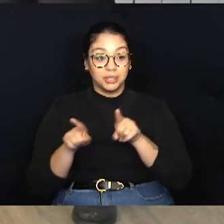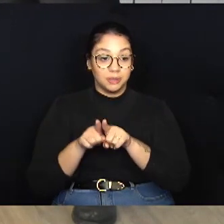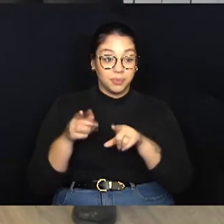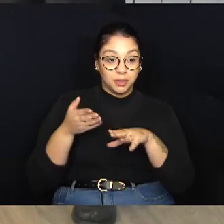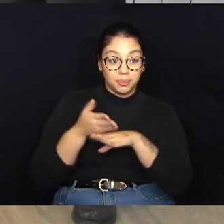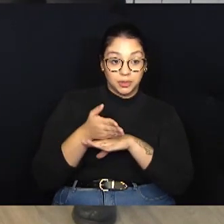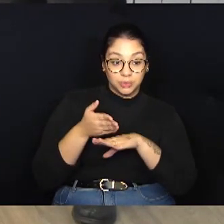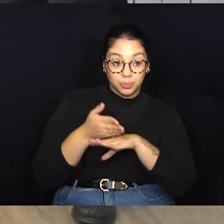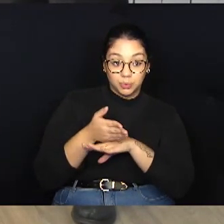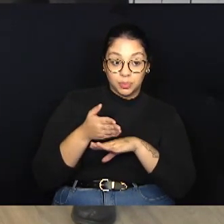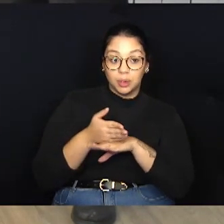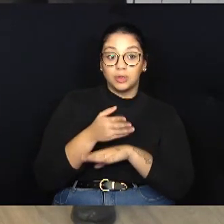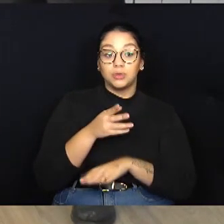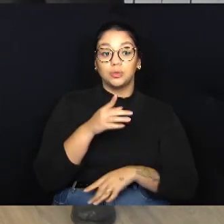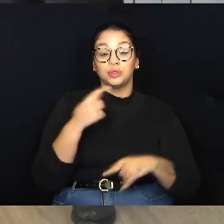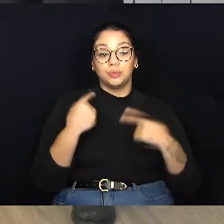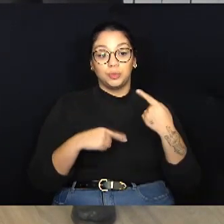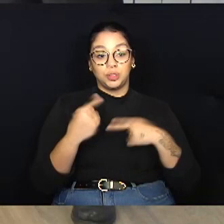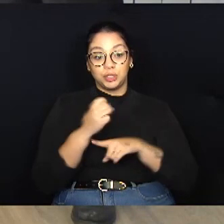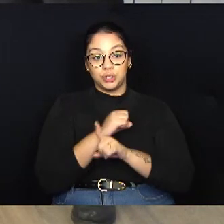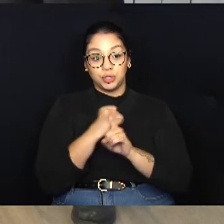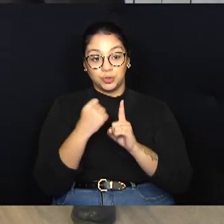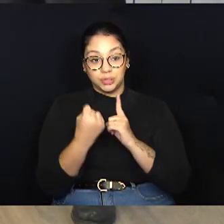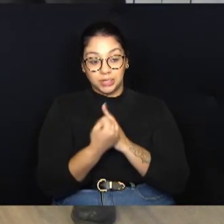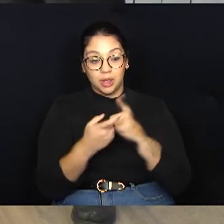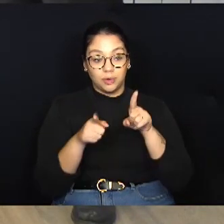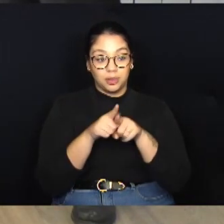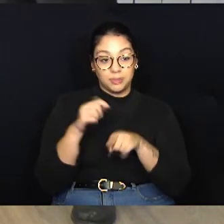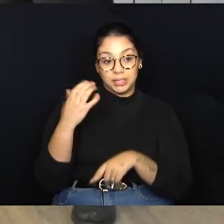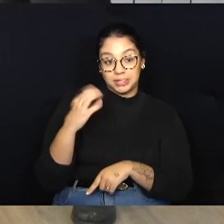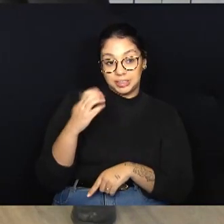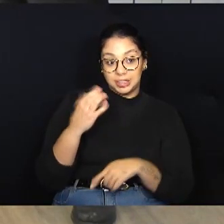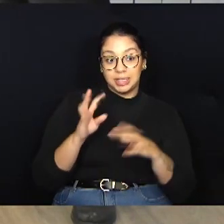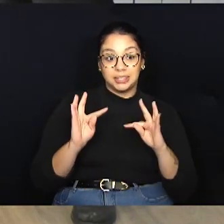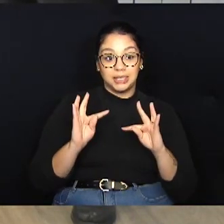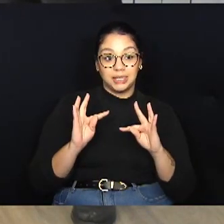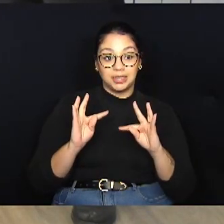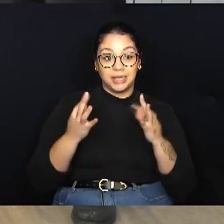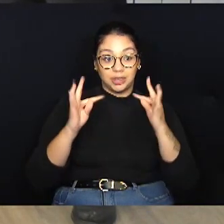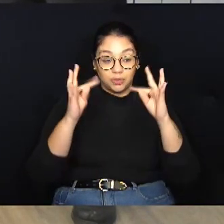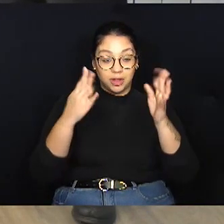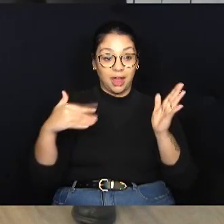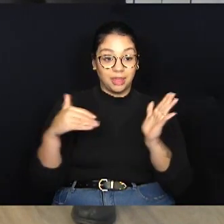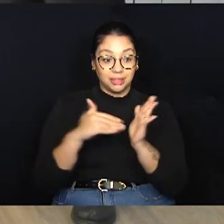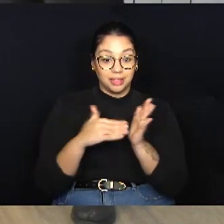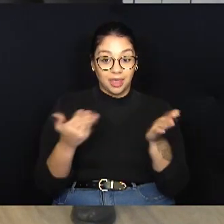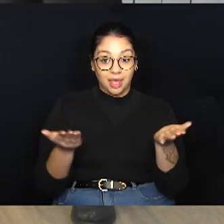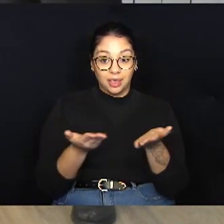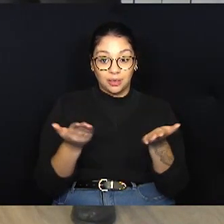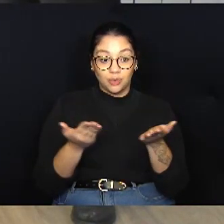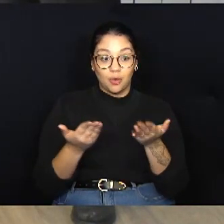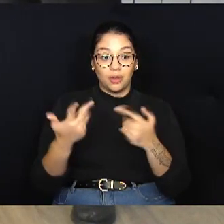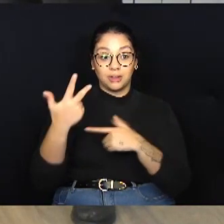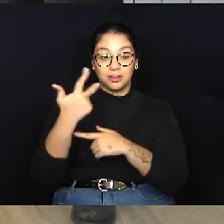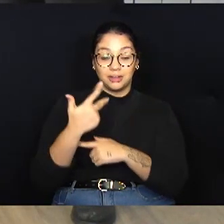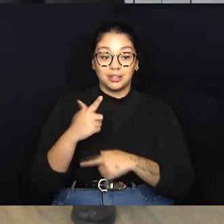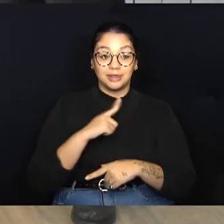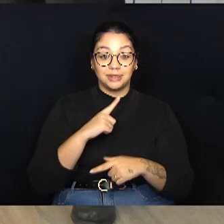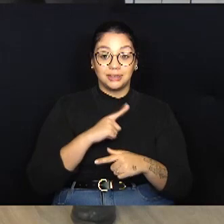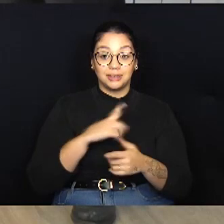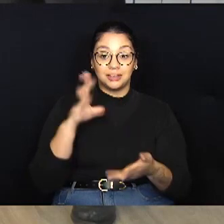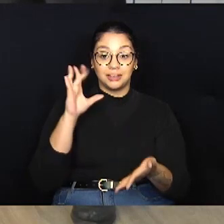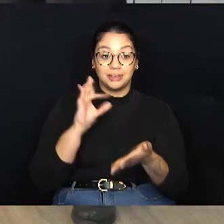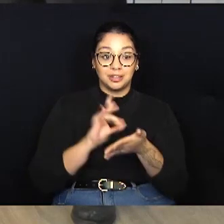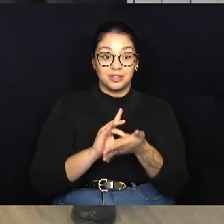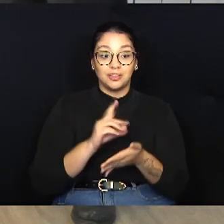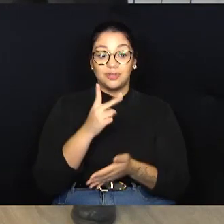de Política Social e Saúde, de Ciência e Tecnologia. Até o dia desta gravação, o senhor protocolou 26